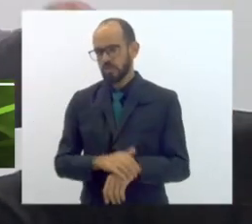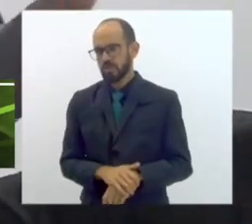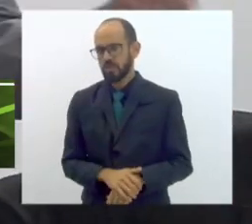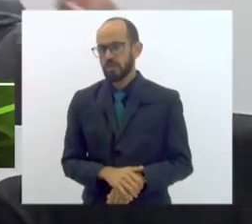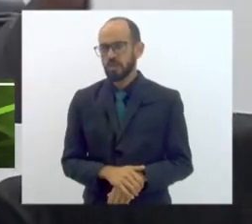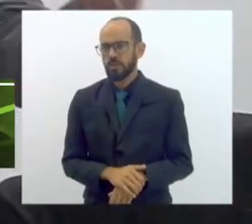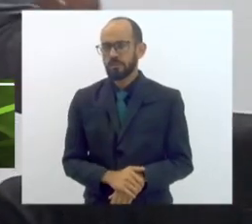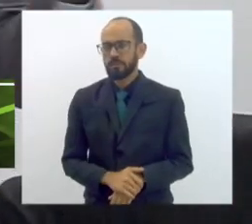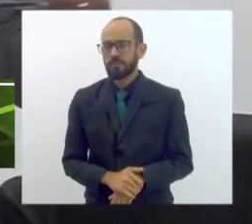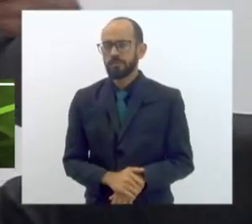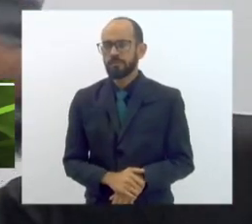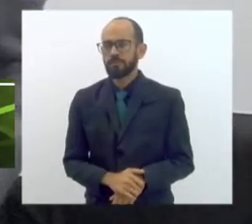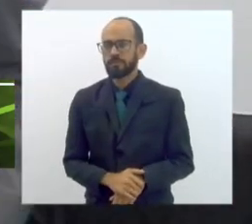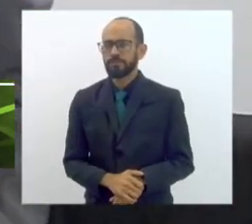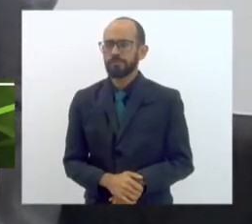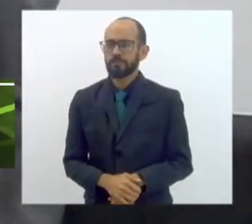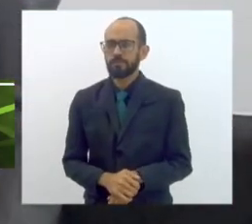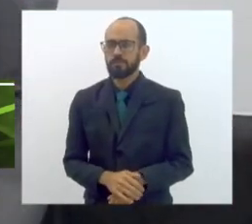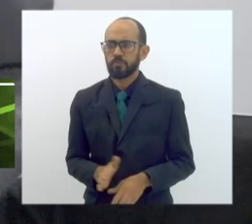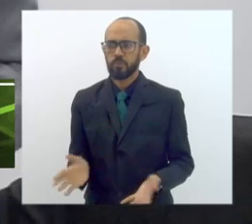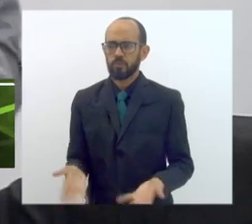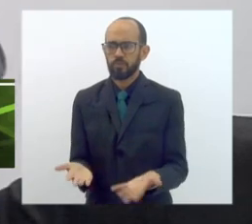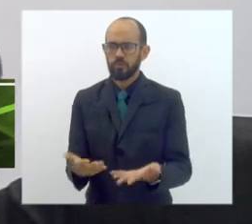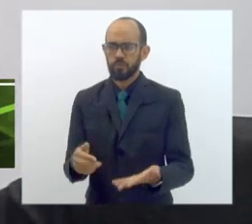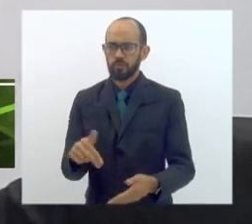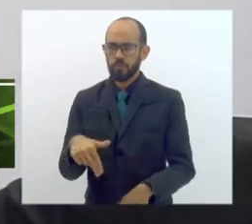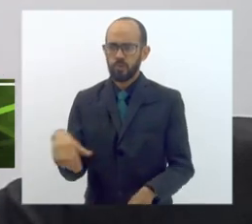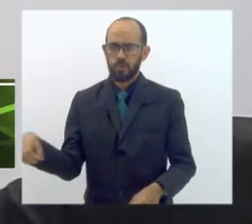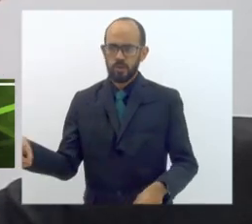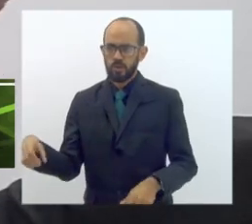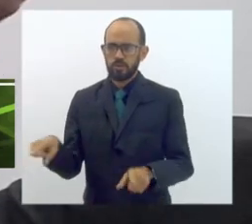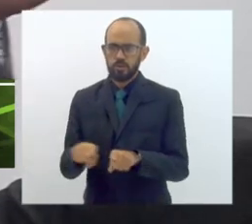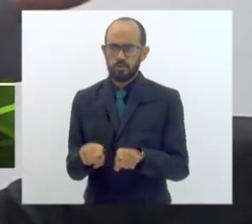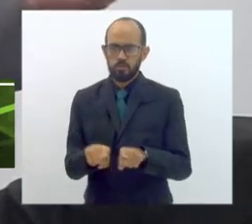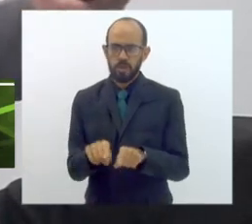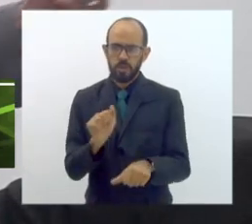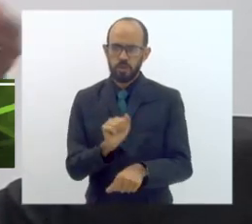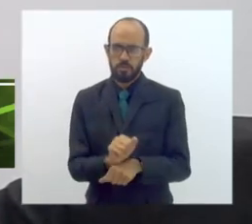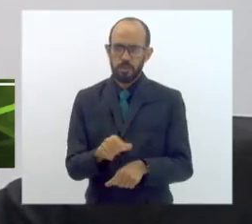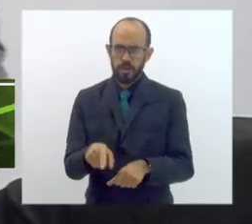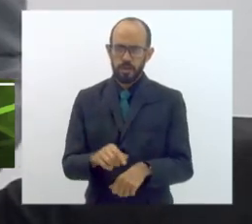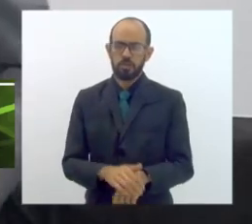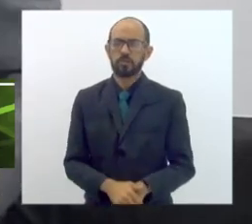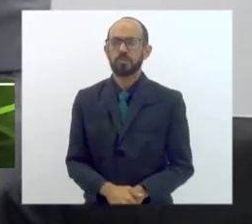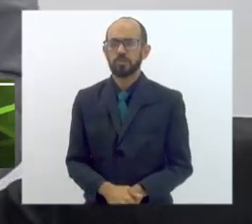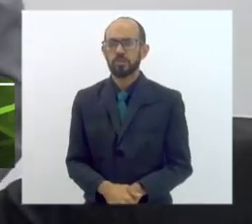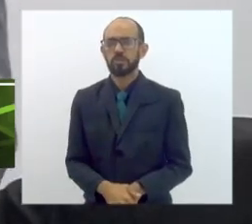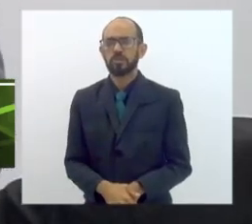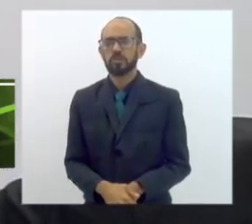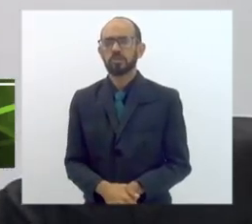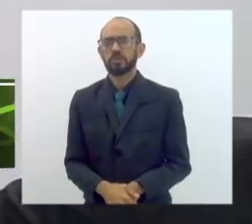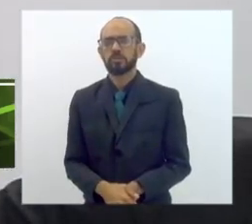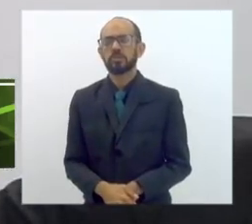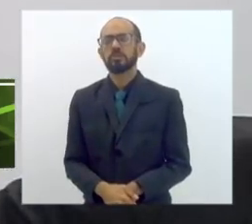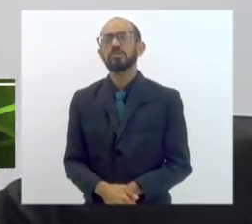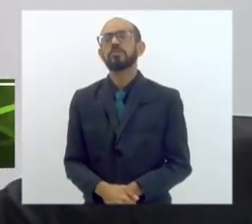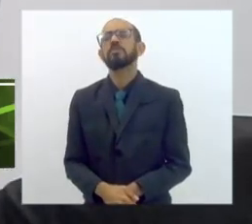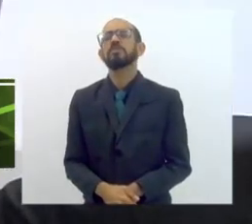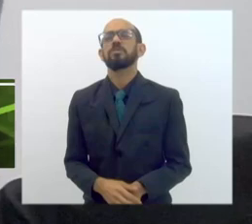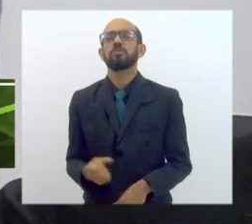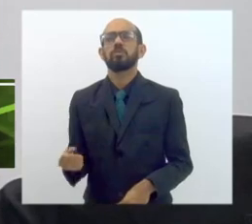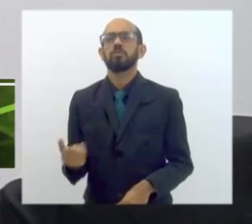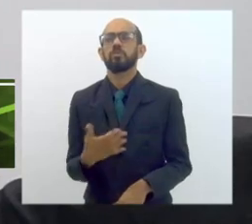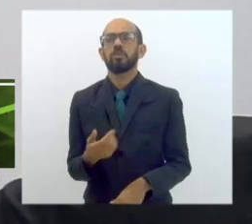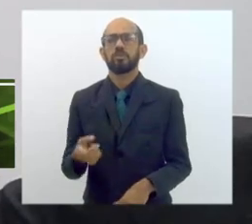pegar de frente lá na região noroeste, o Consp Nó, que estava parado, né, Alfredo? Estava paralisado. Como nós vimos